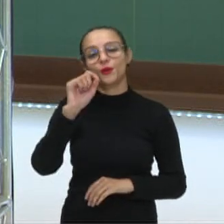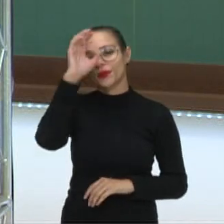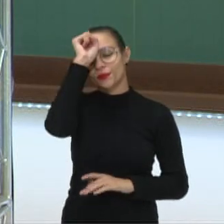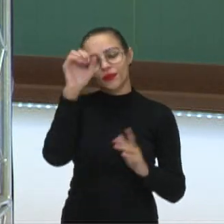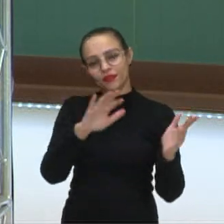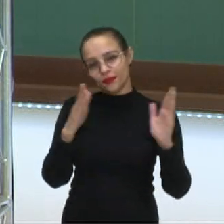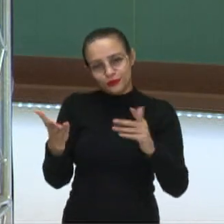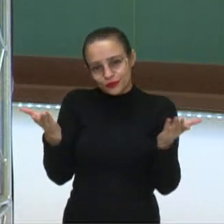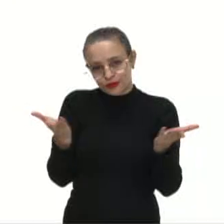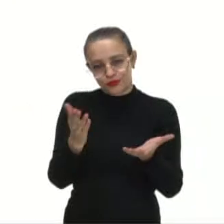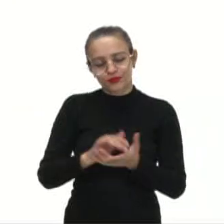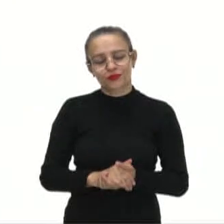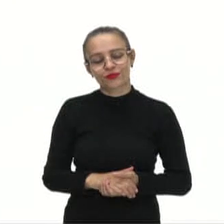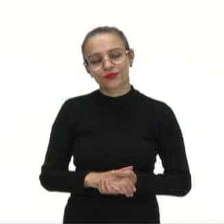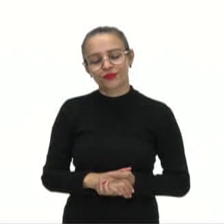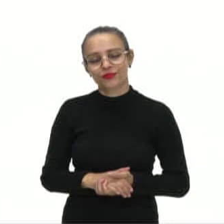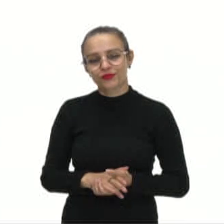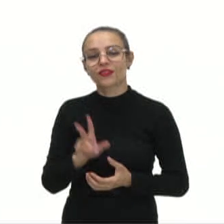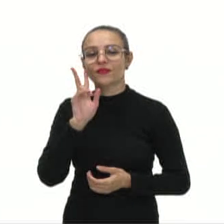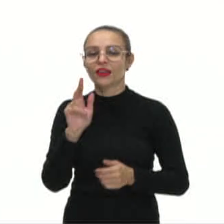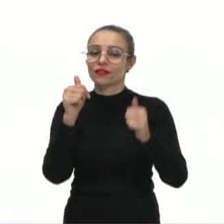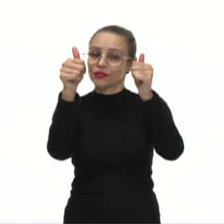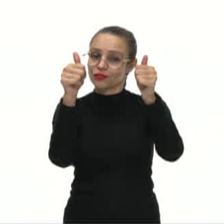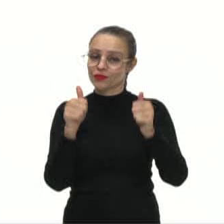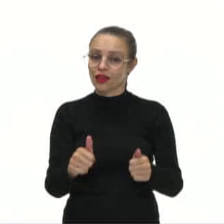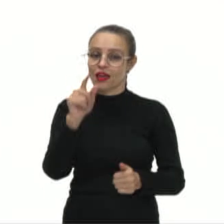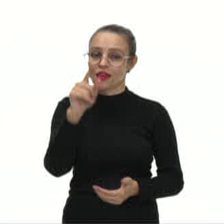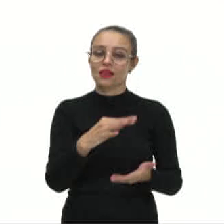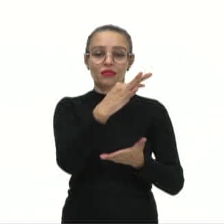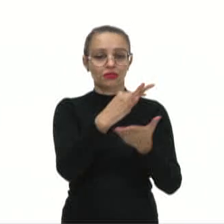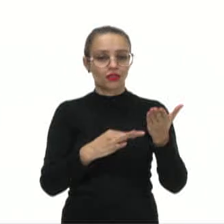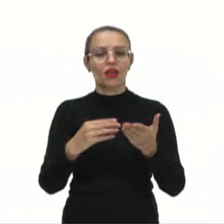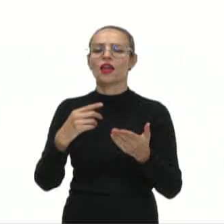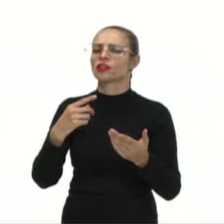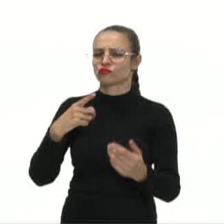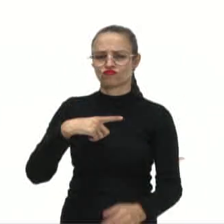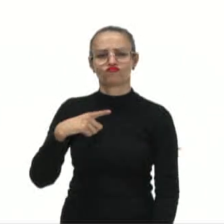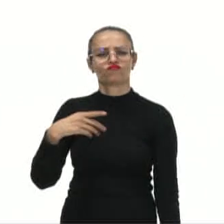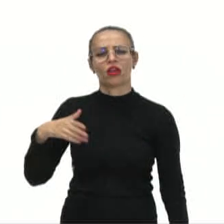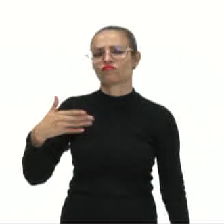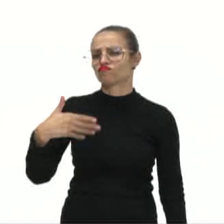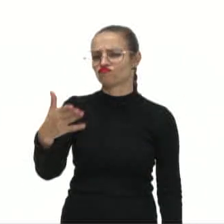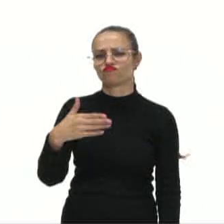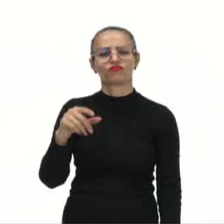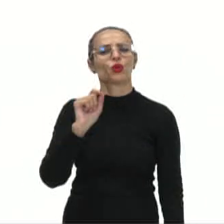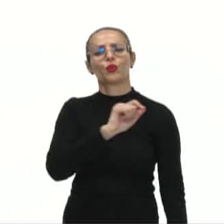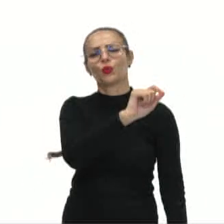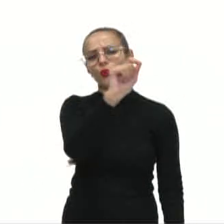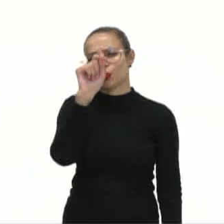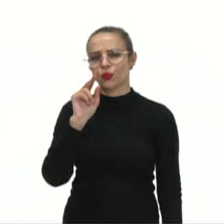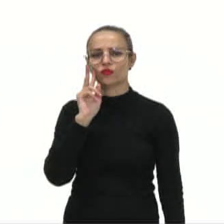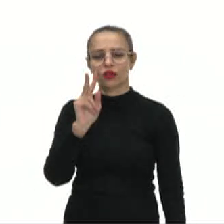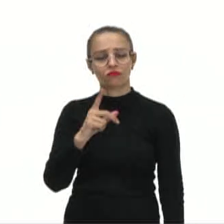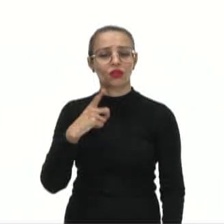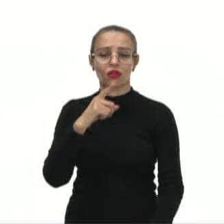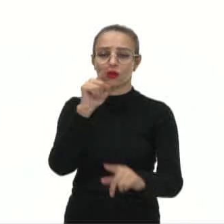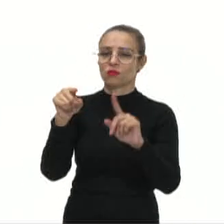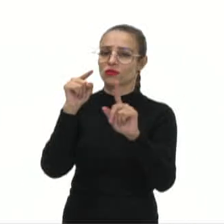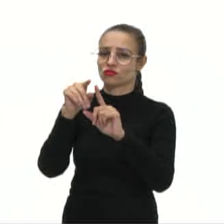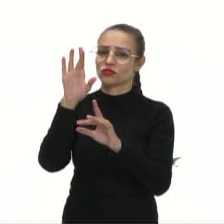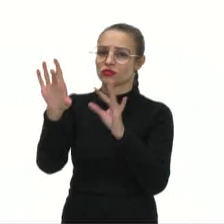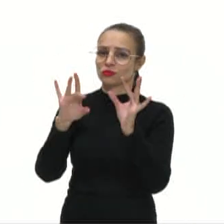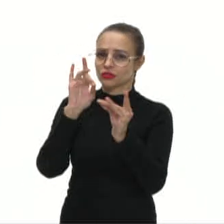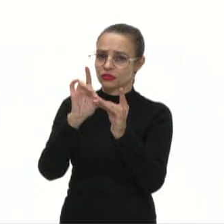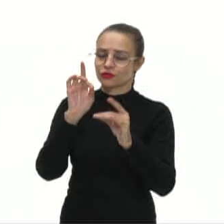aprendemos? Verificamos que cartaz é um texto que circula no nosso cotidiano e possui finalidades